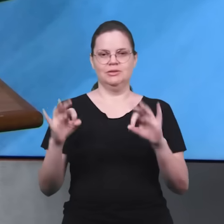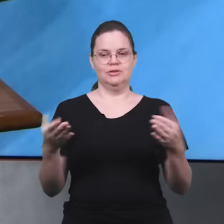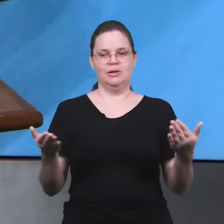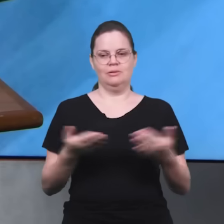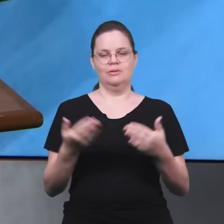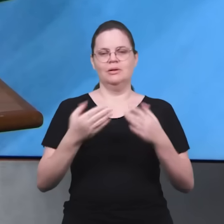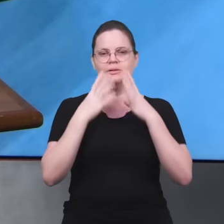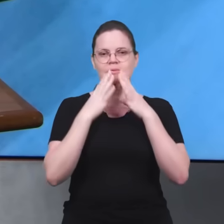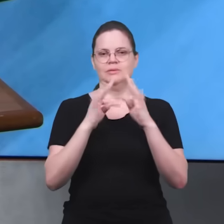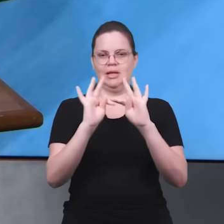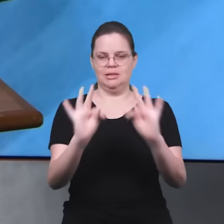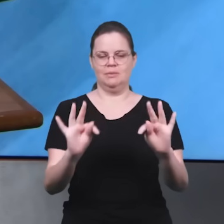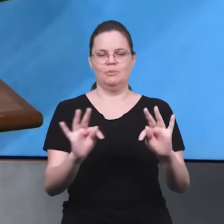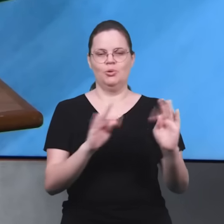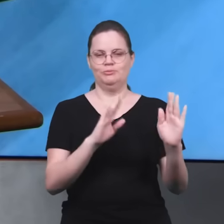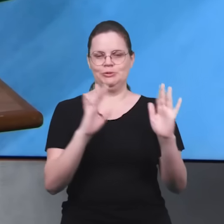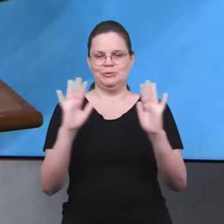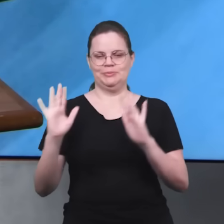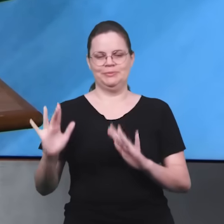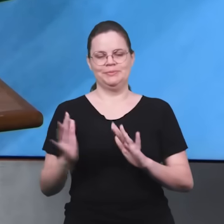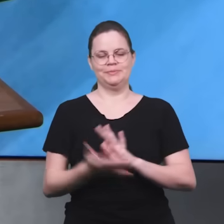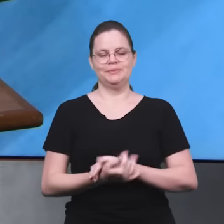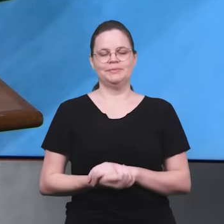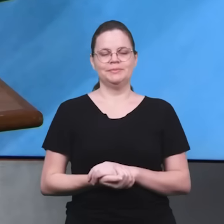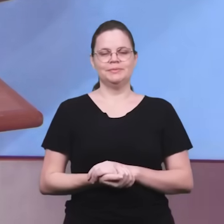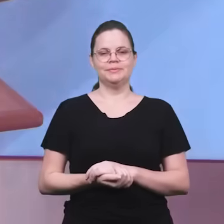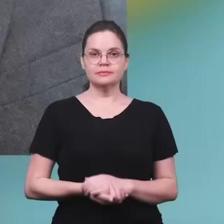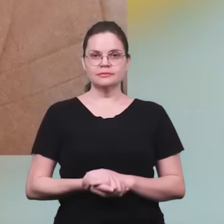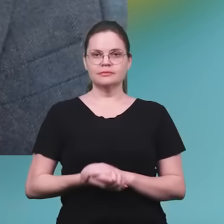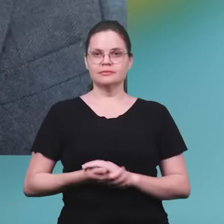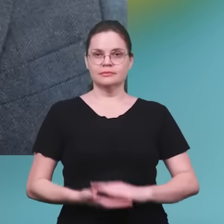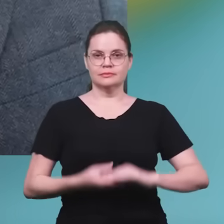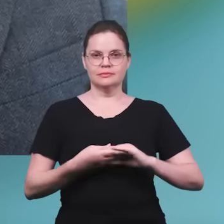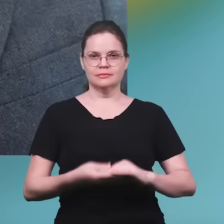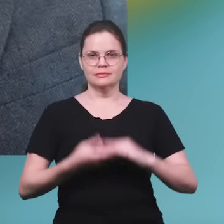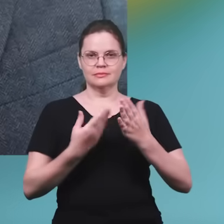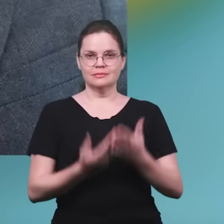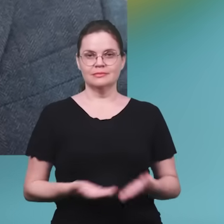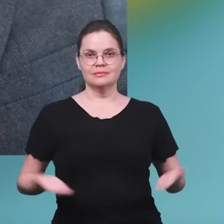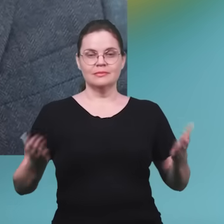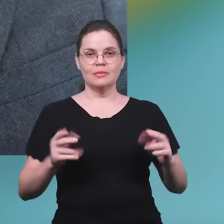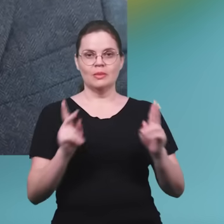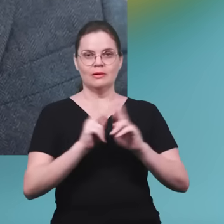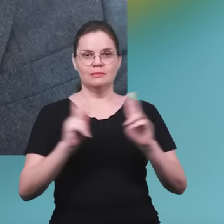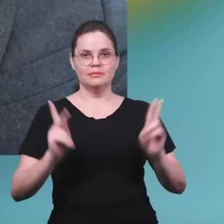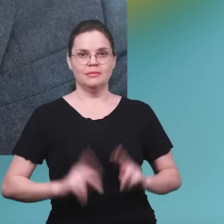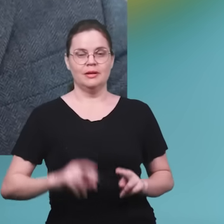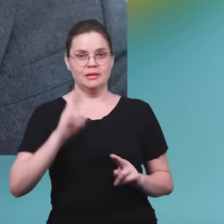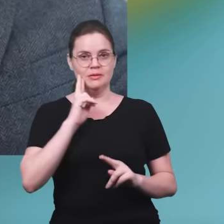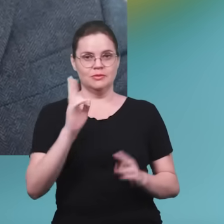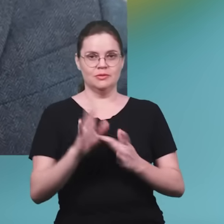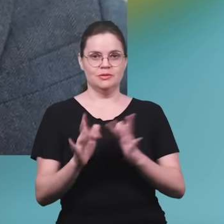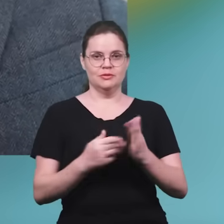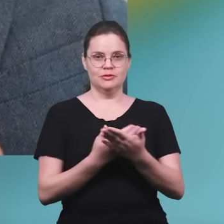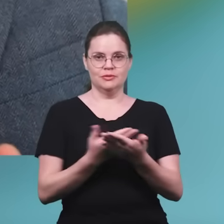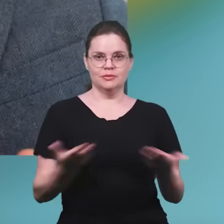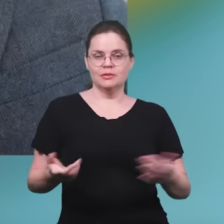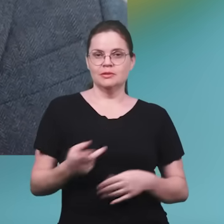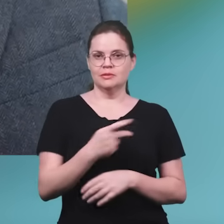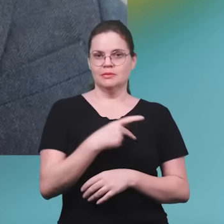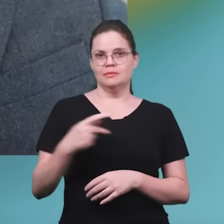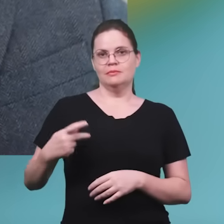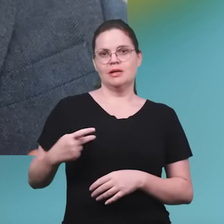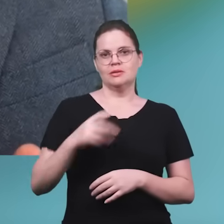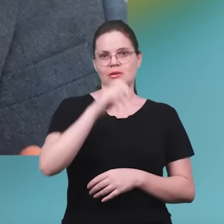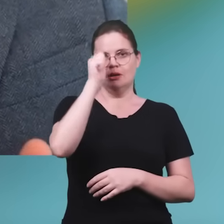um testemunho que nos será transmitido. Saúdo todos os irmãos com a paz do Senhor Jesus, a paz